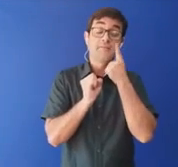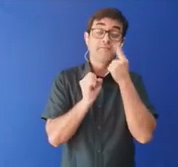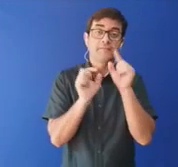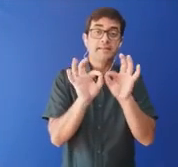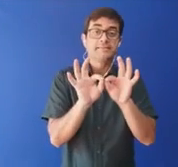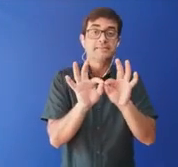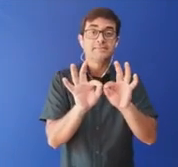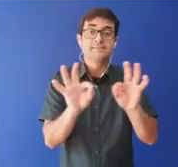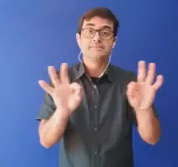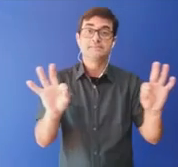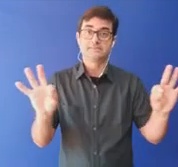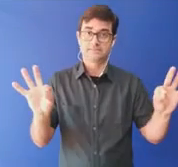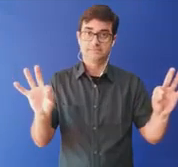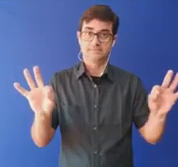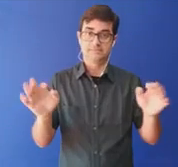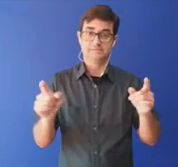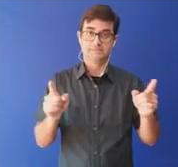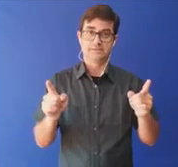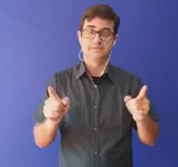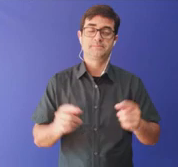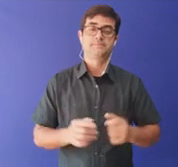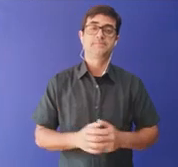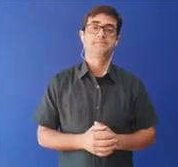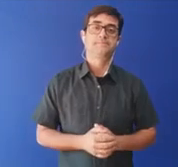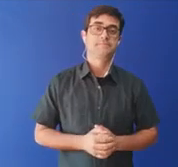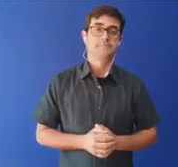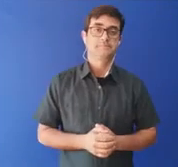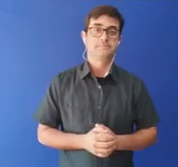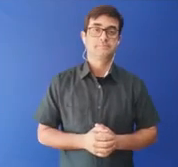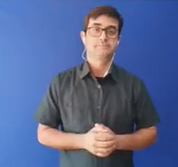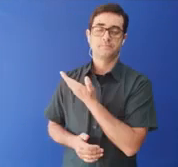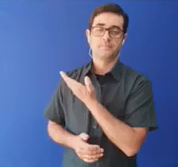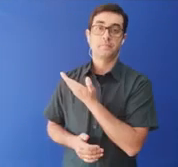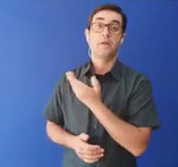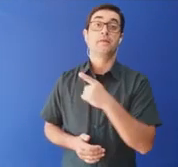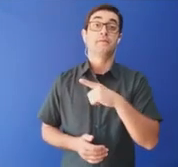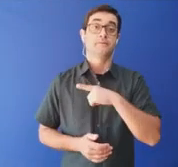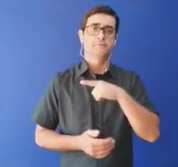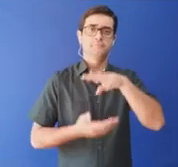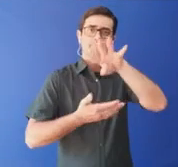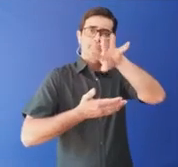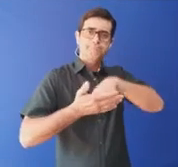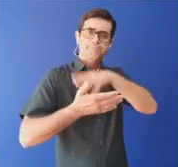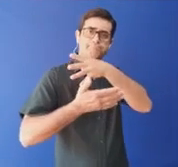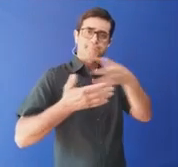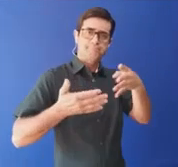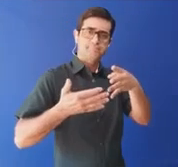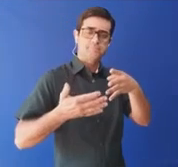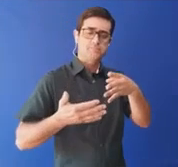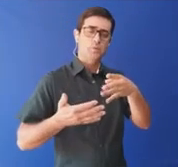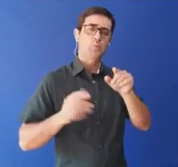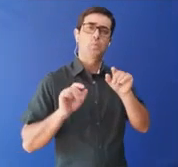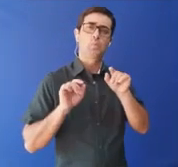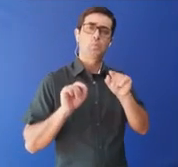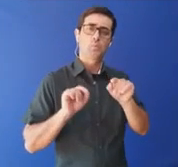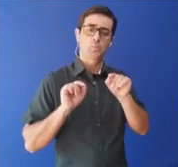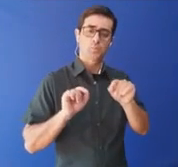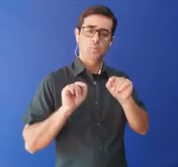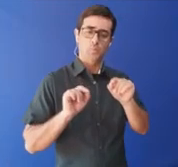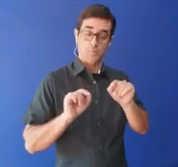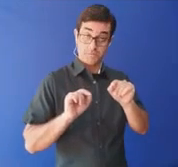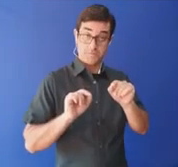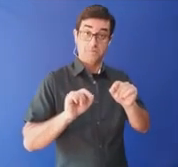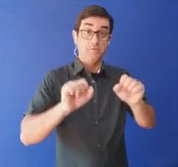vai depender também da distância internuclear. Então aqui tem algumas tabelas, né? Então o que a gente